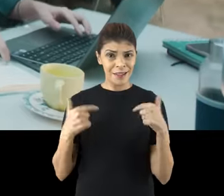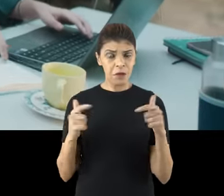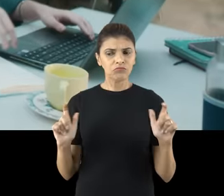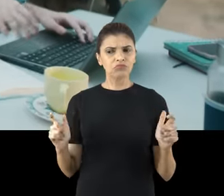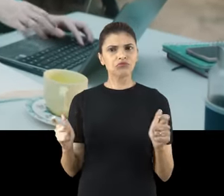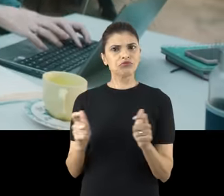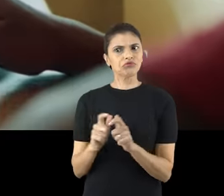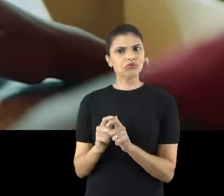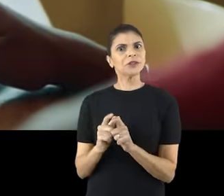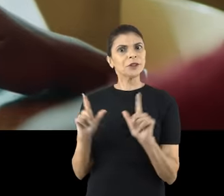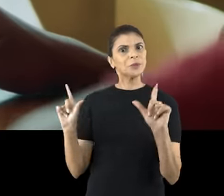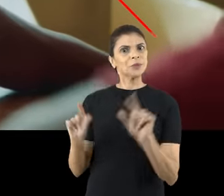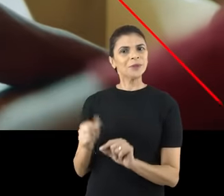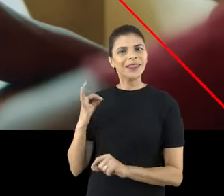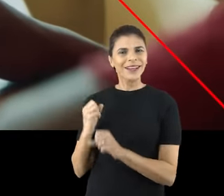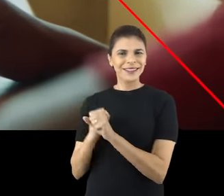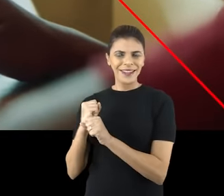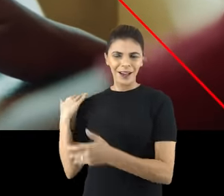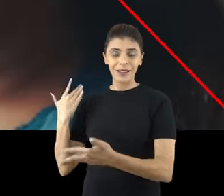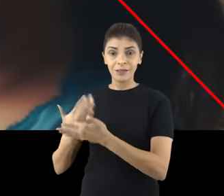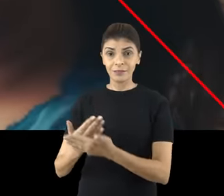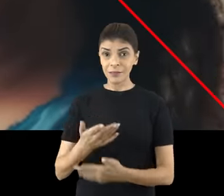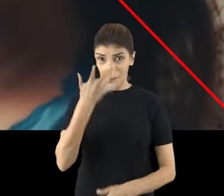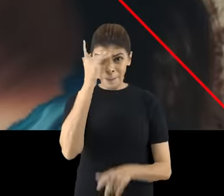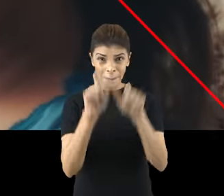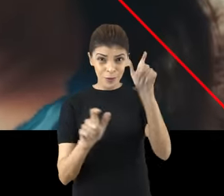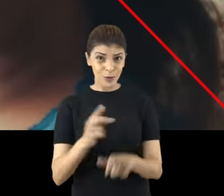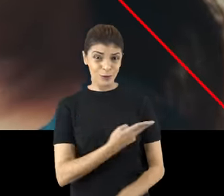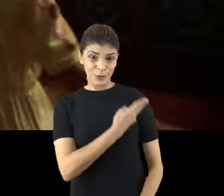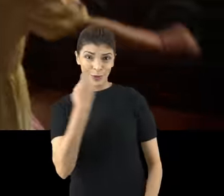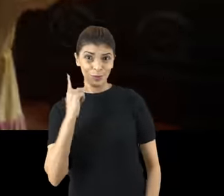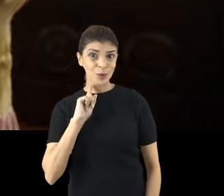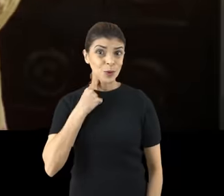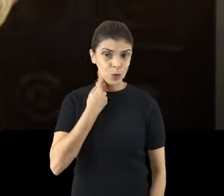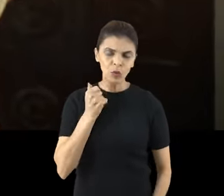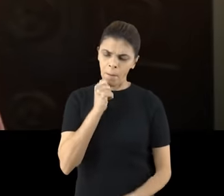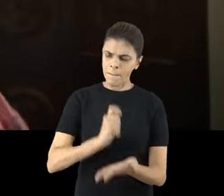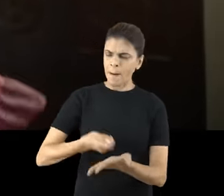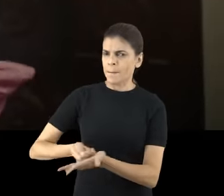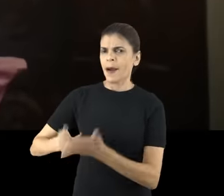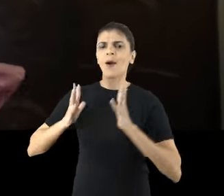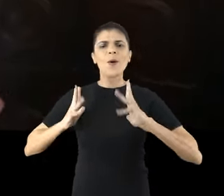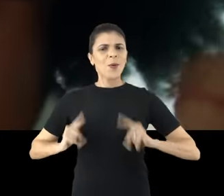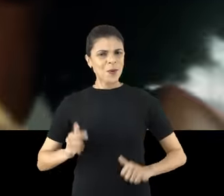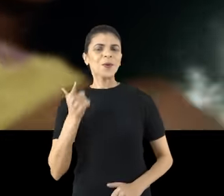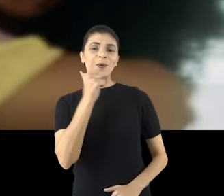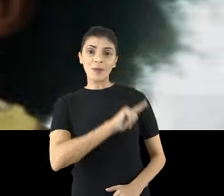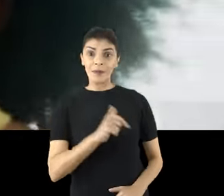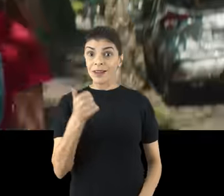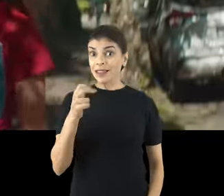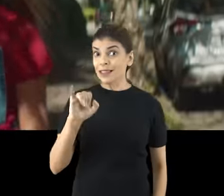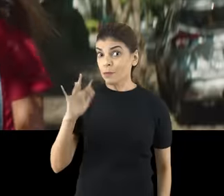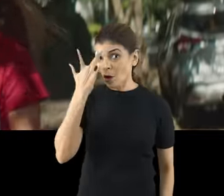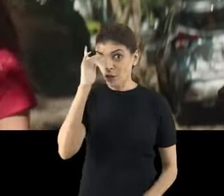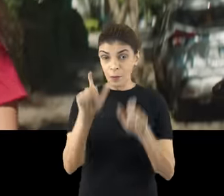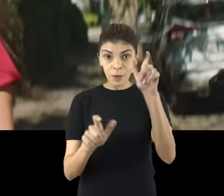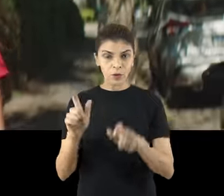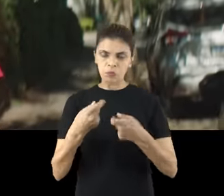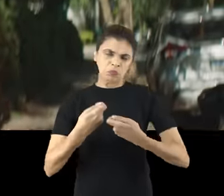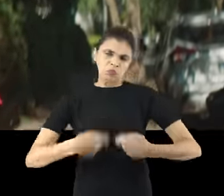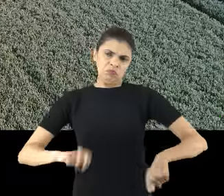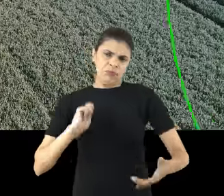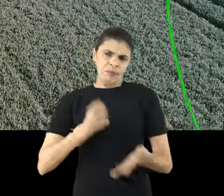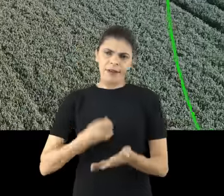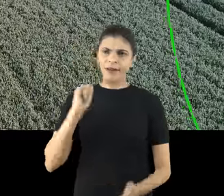em 10 anos. Milhões de brasileiros limparam o nome com o Desenrola. E 15 milhões de pessoas estão isentas de pagar imposto